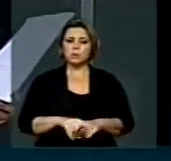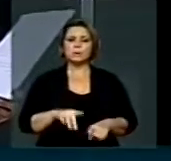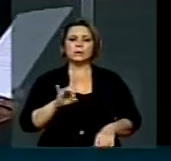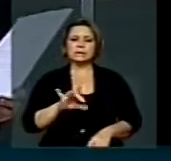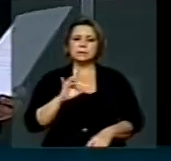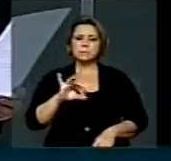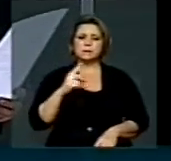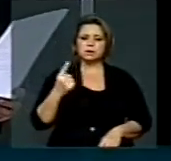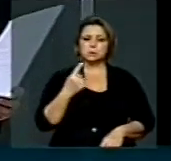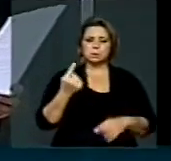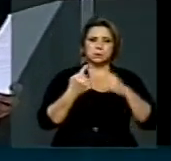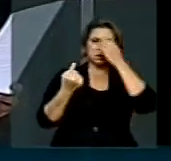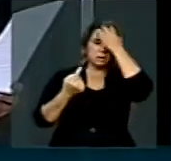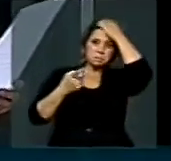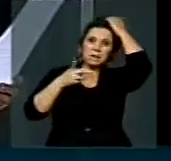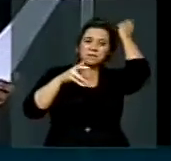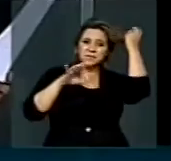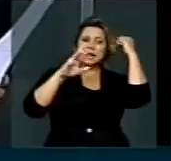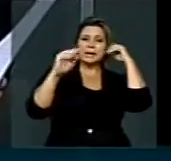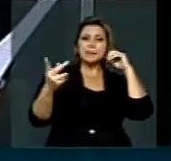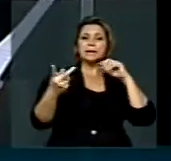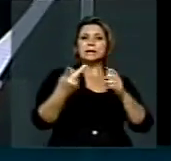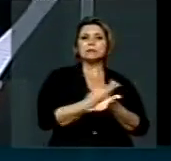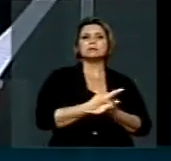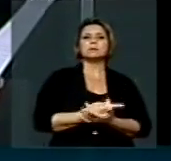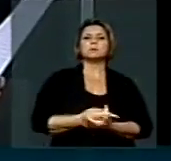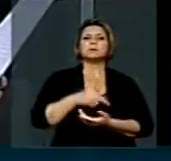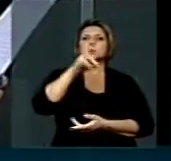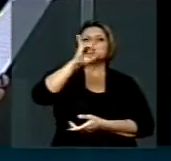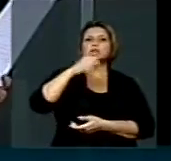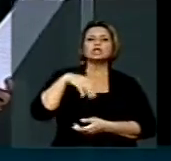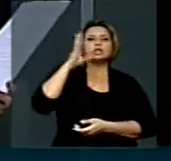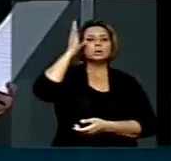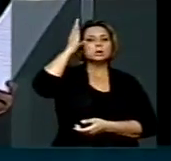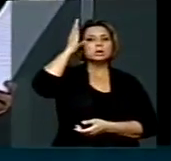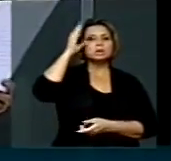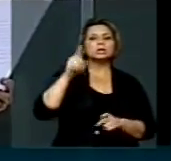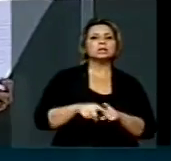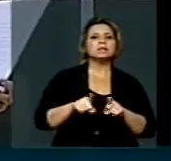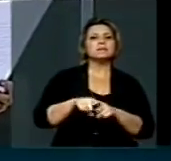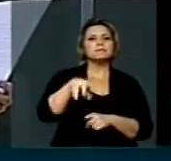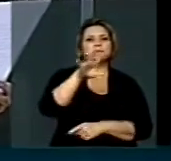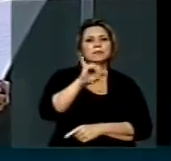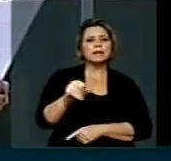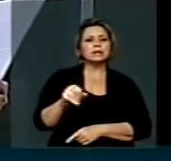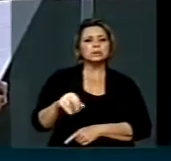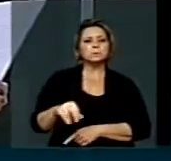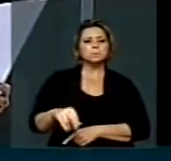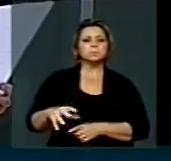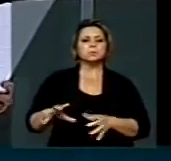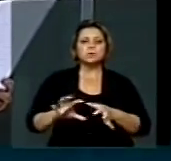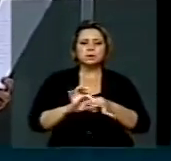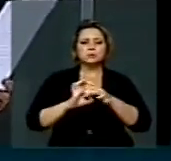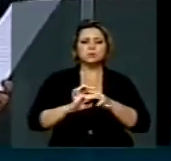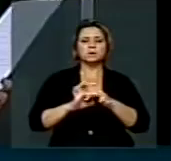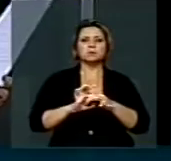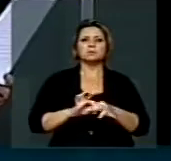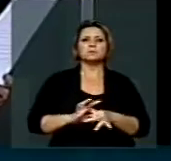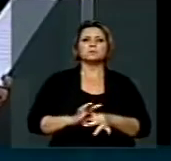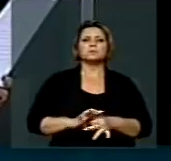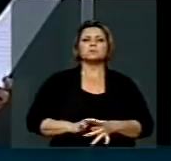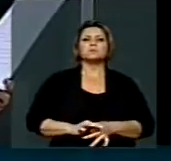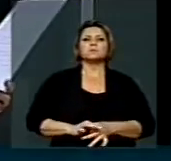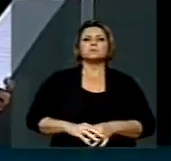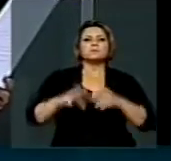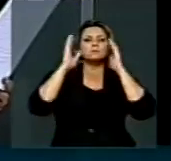Taiwan. Mas haverá o dia em que o chinês continental e o insular darão os braços e se unirão